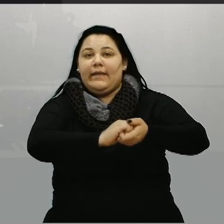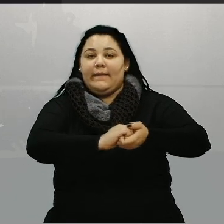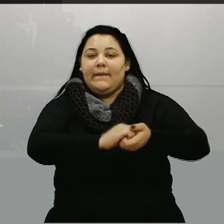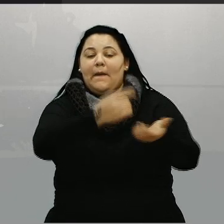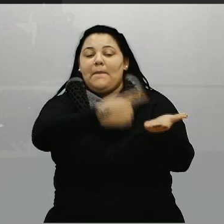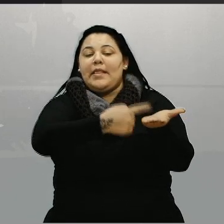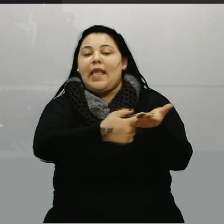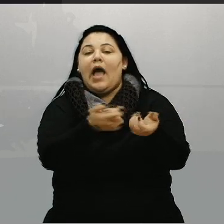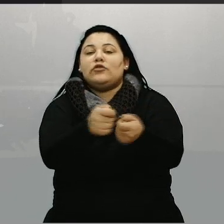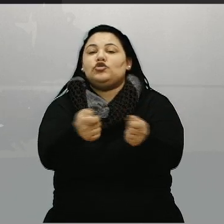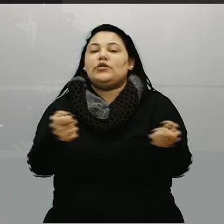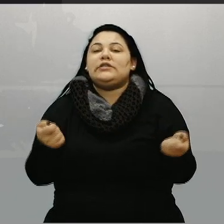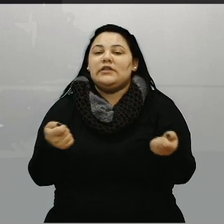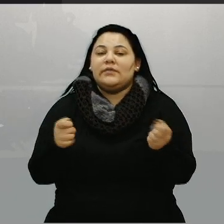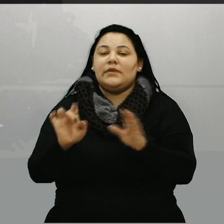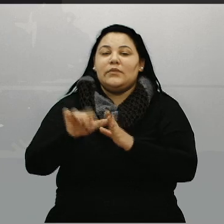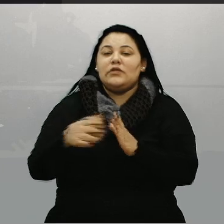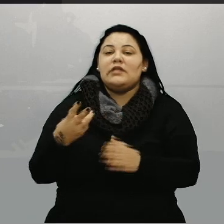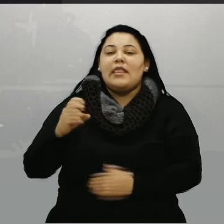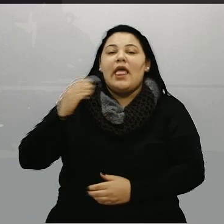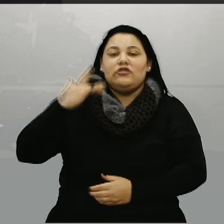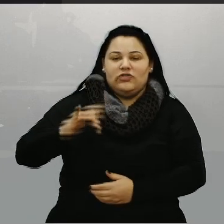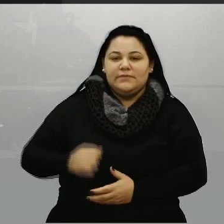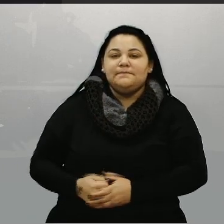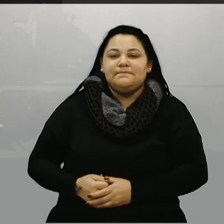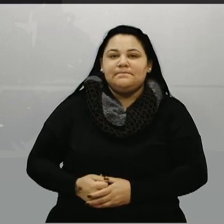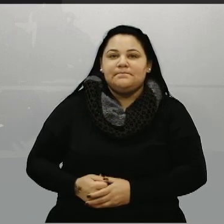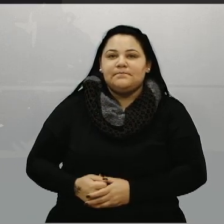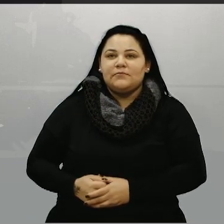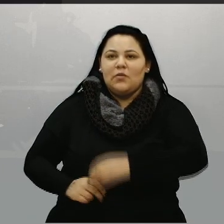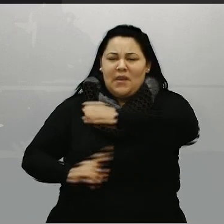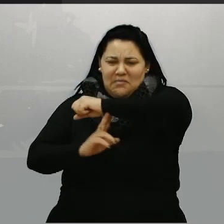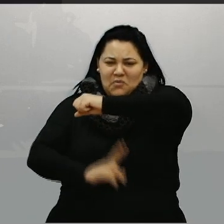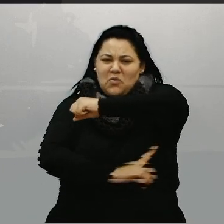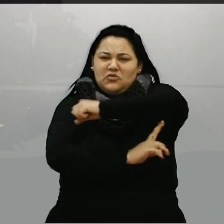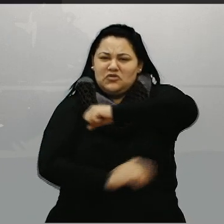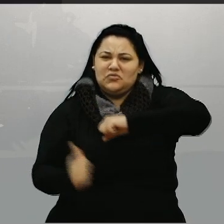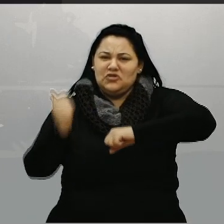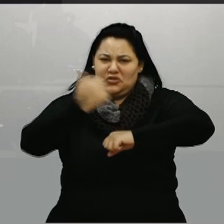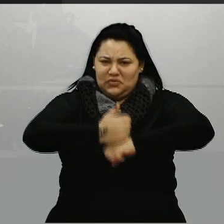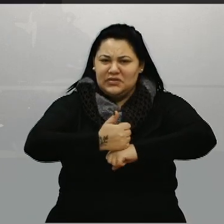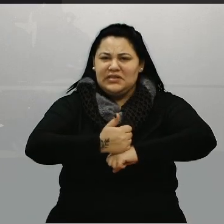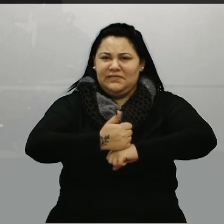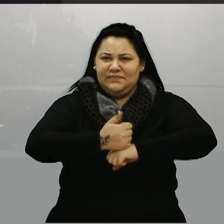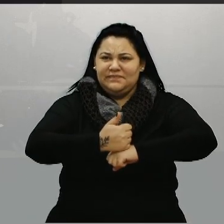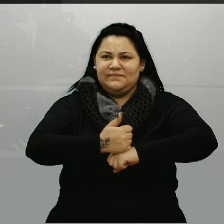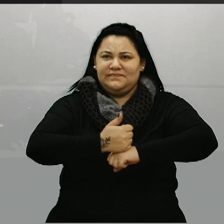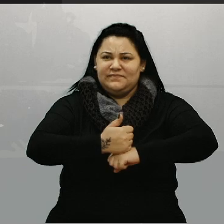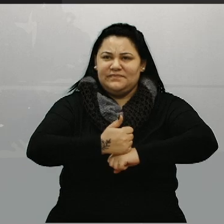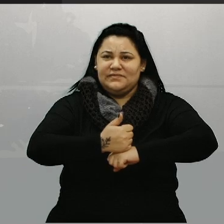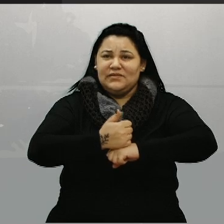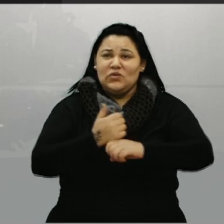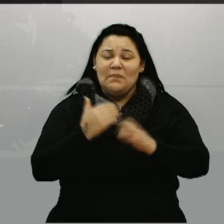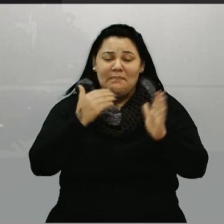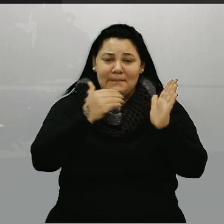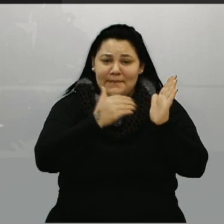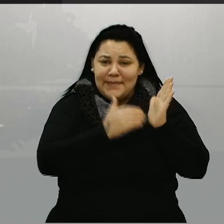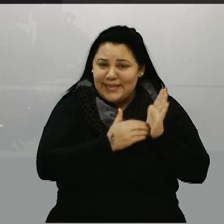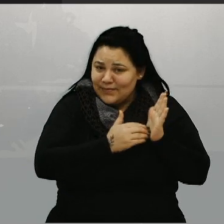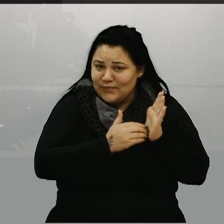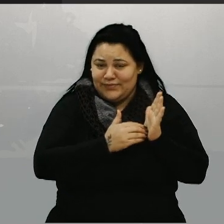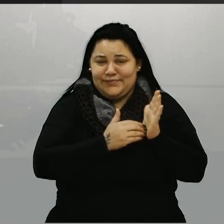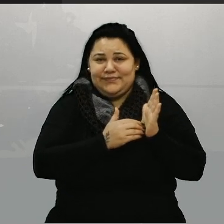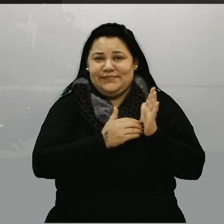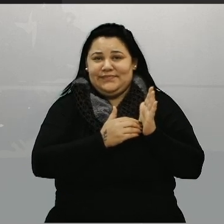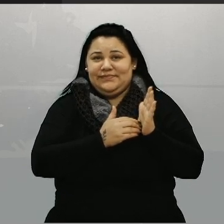churrasquinho para dali 30 dias, de uma ponte provisória que iria, sim, no mínimo,